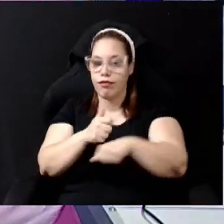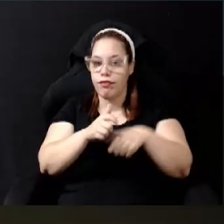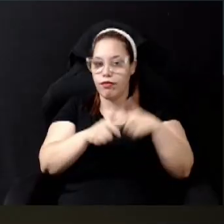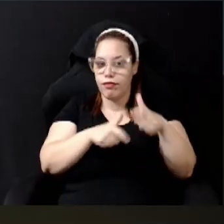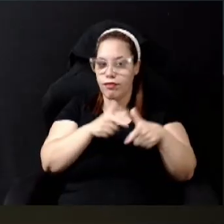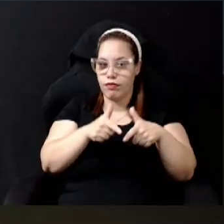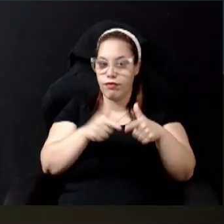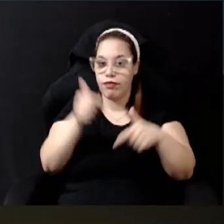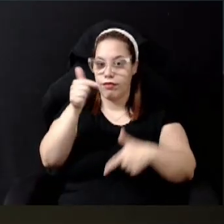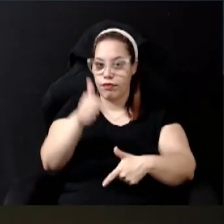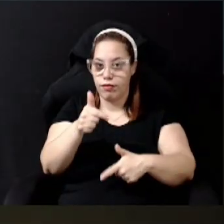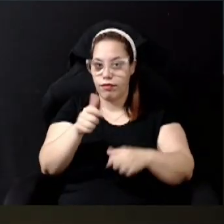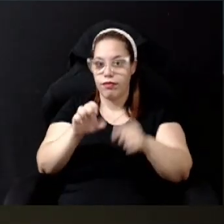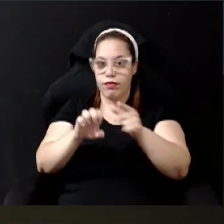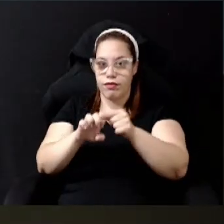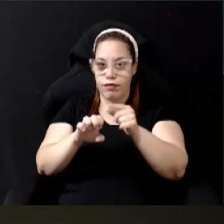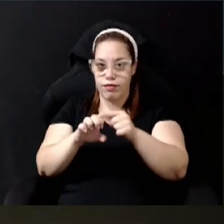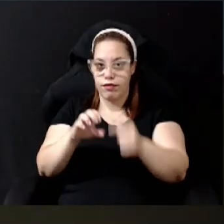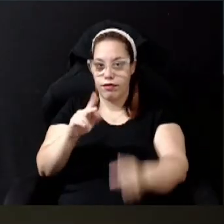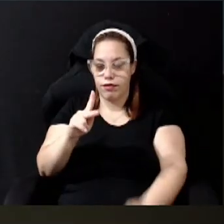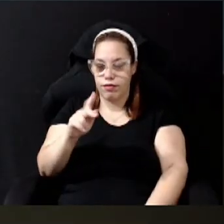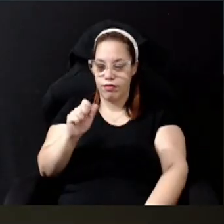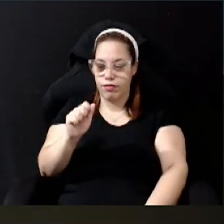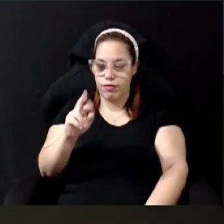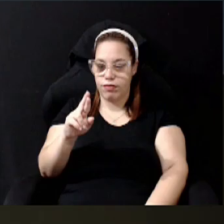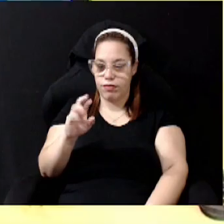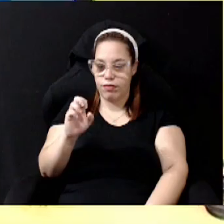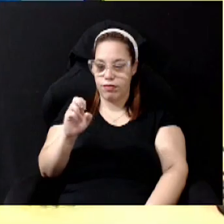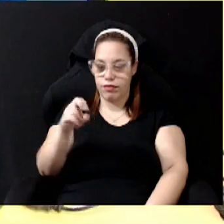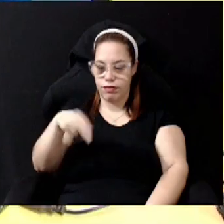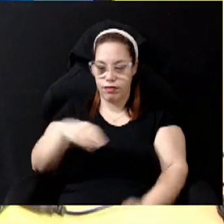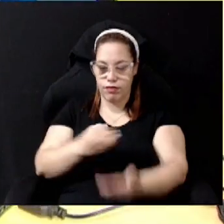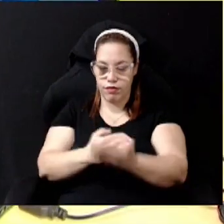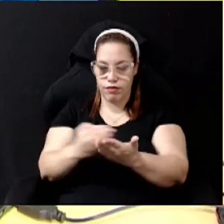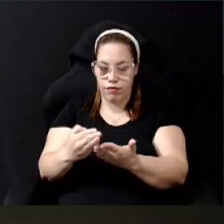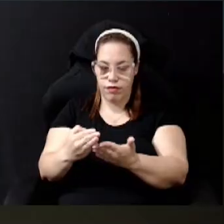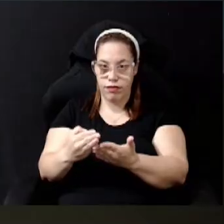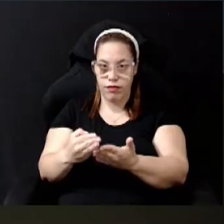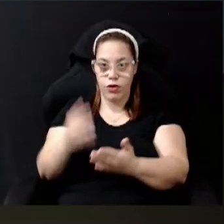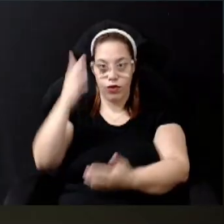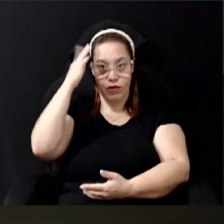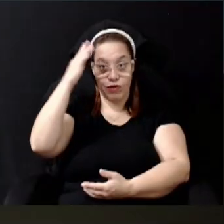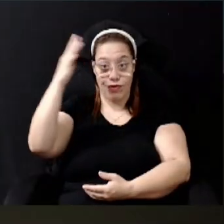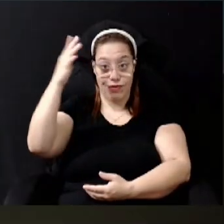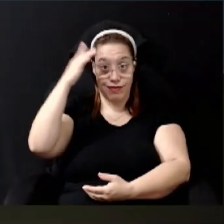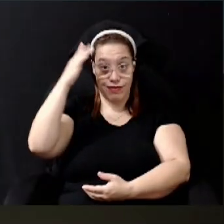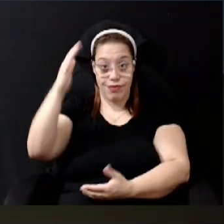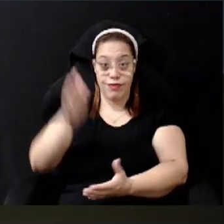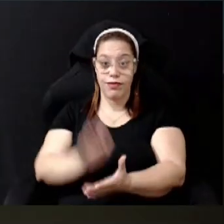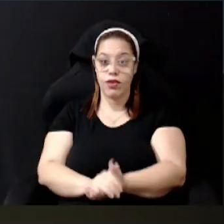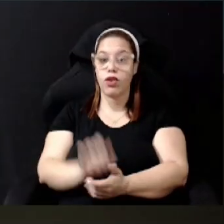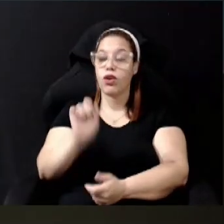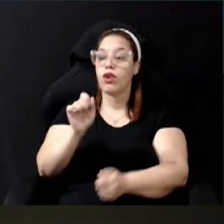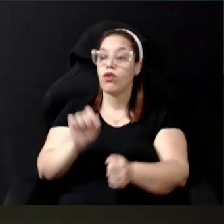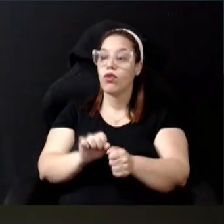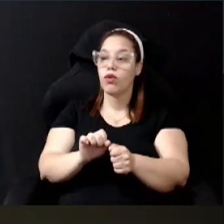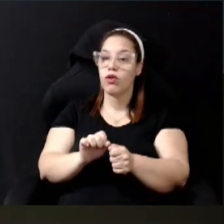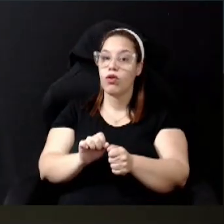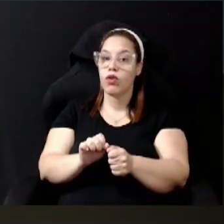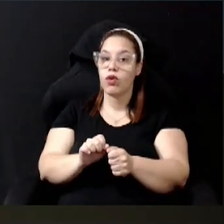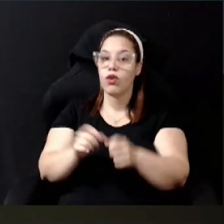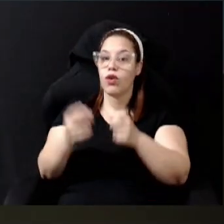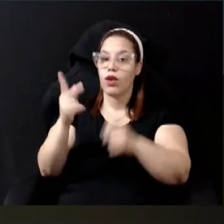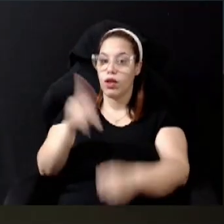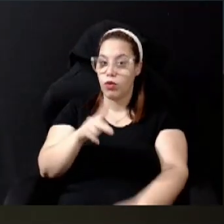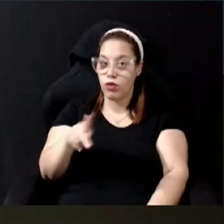o negócio da Karen, que surgiu a partir de um sonho. O que você fazia? Eu queria ser professora.